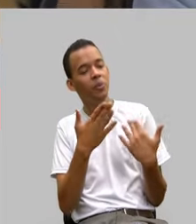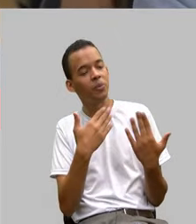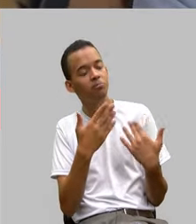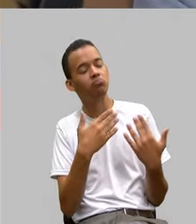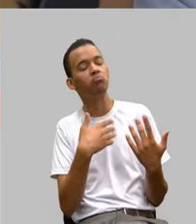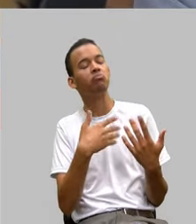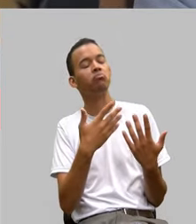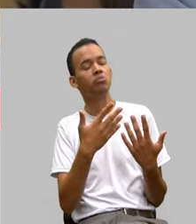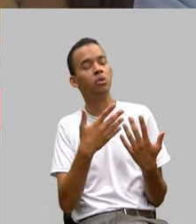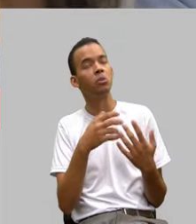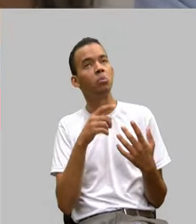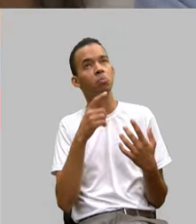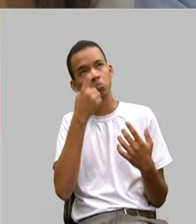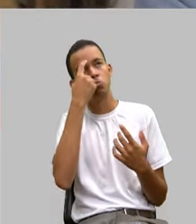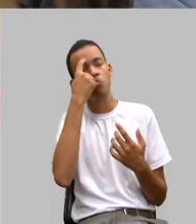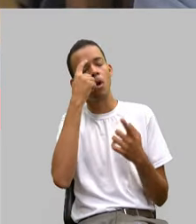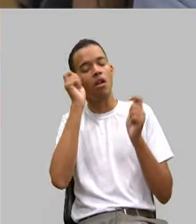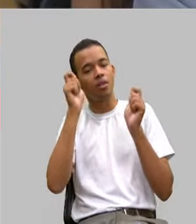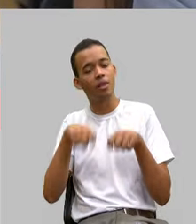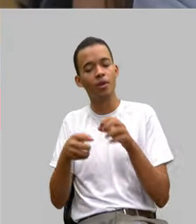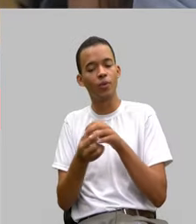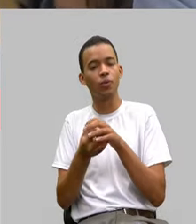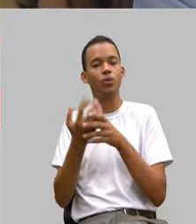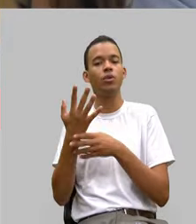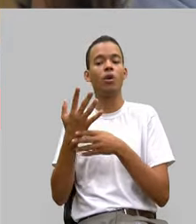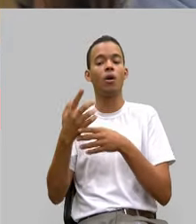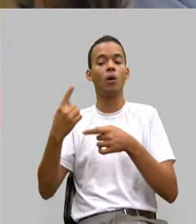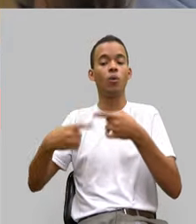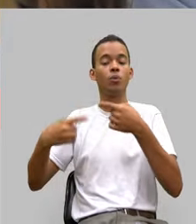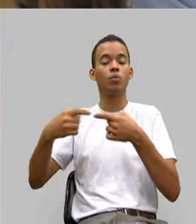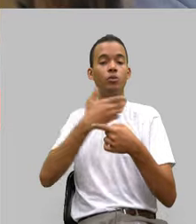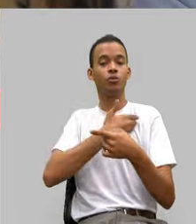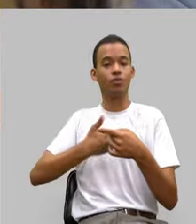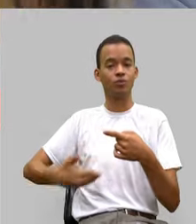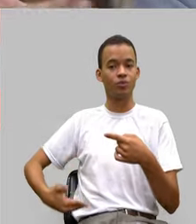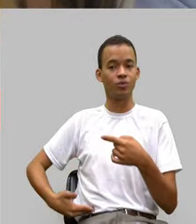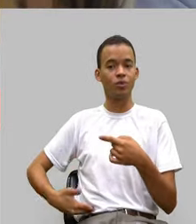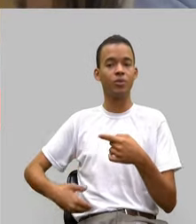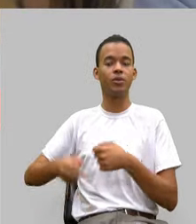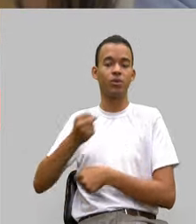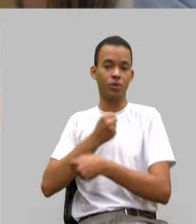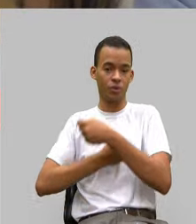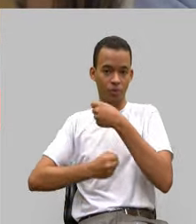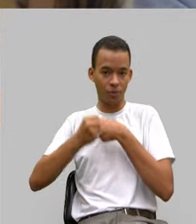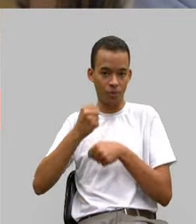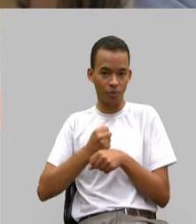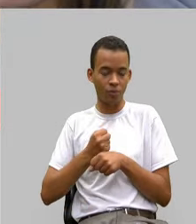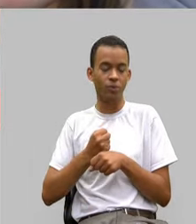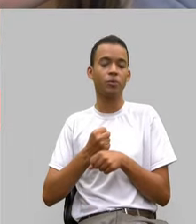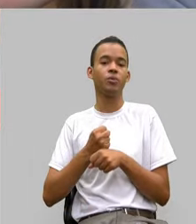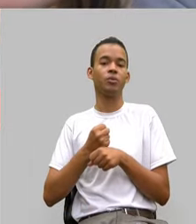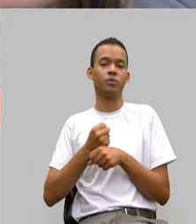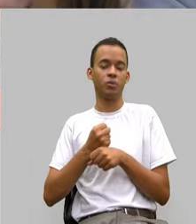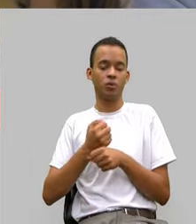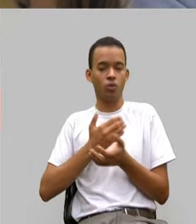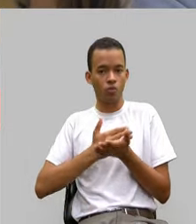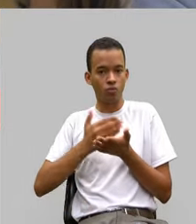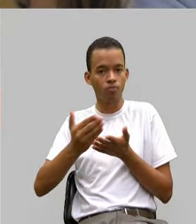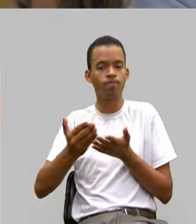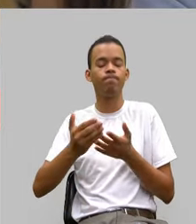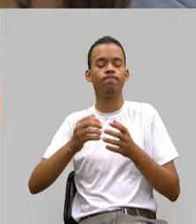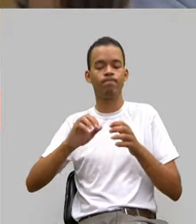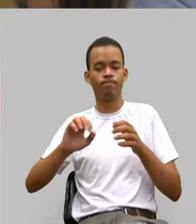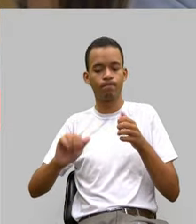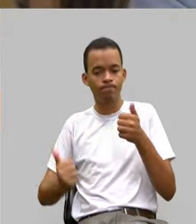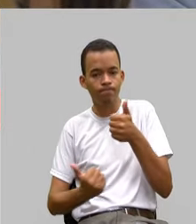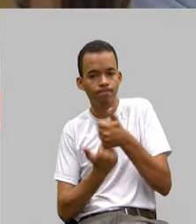público e do ano passado nós fomos juntando força chamando mais gente fizemos coletivo Deputado